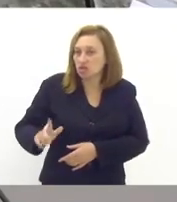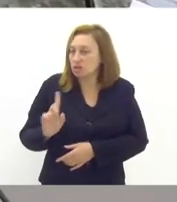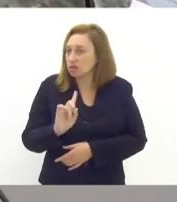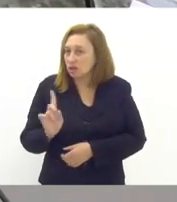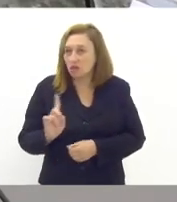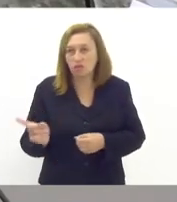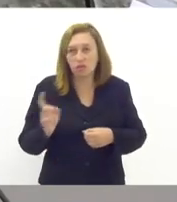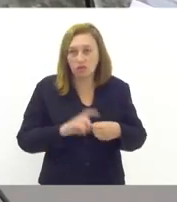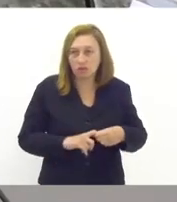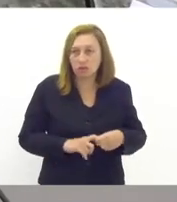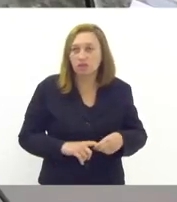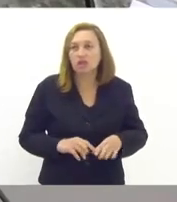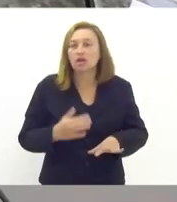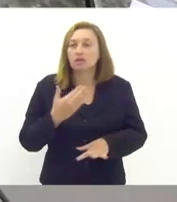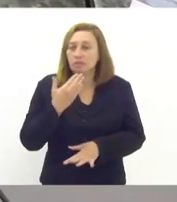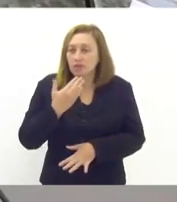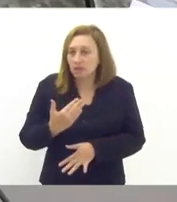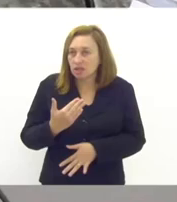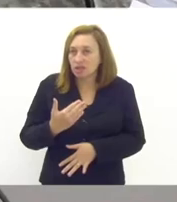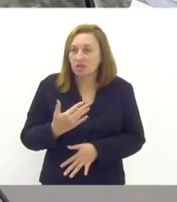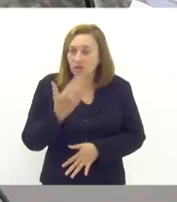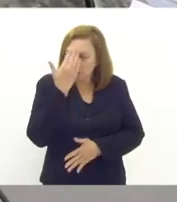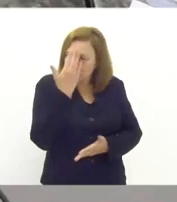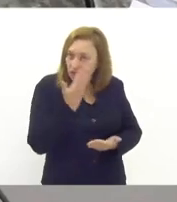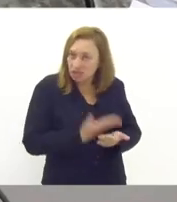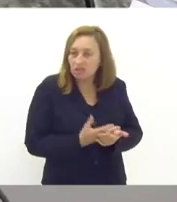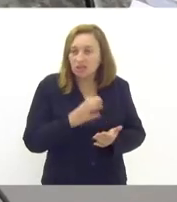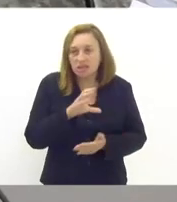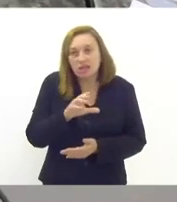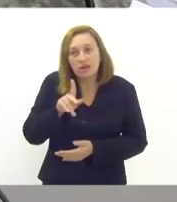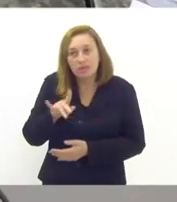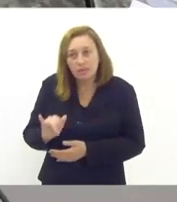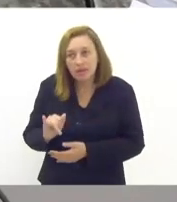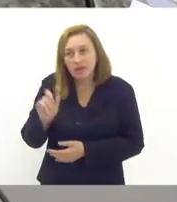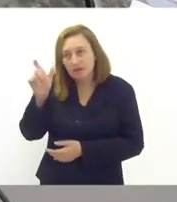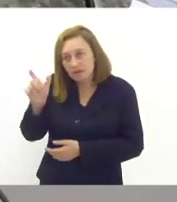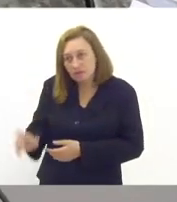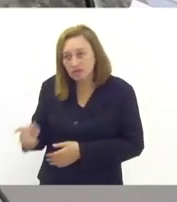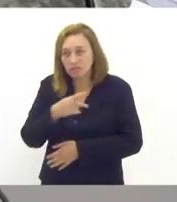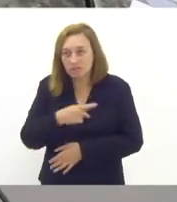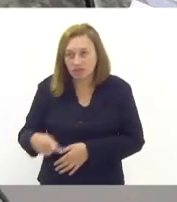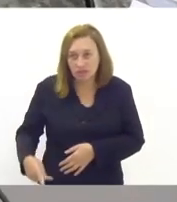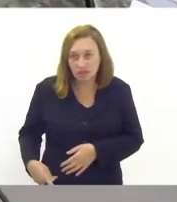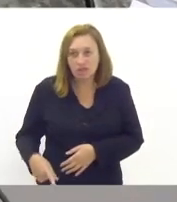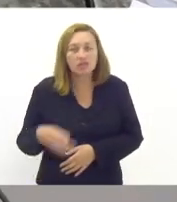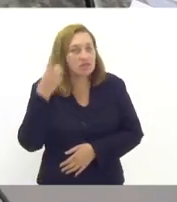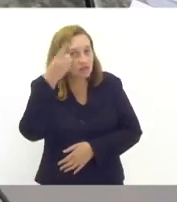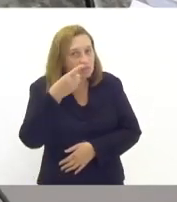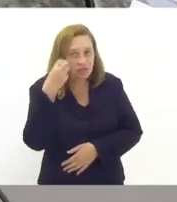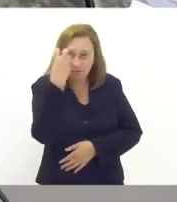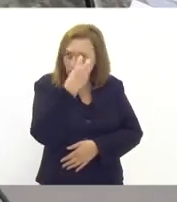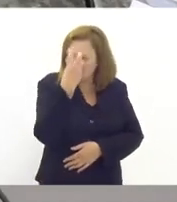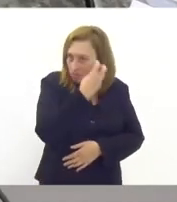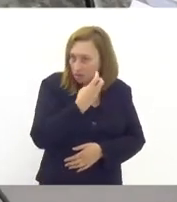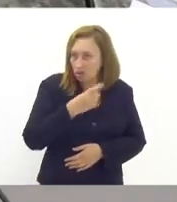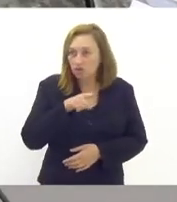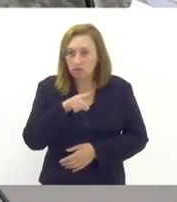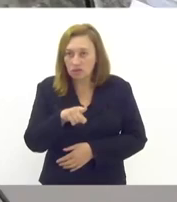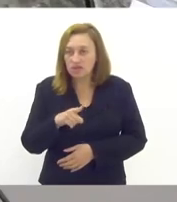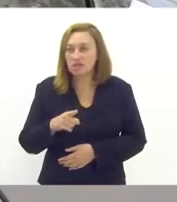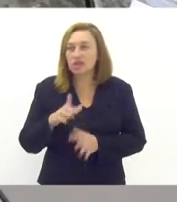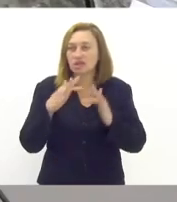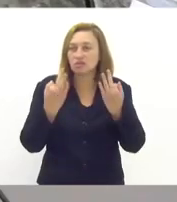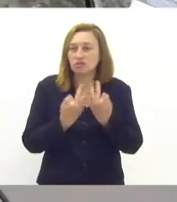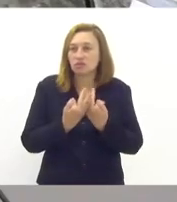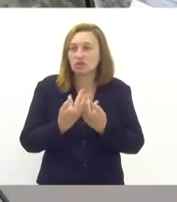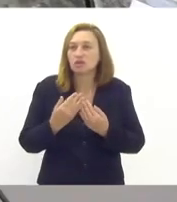pelo menos, da minha parte, acredito que dessa CPI, na figura da presidenta e da deputada Verônica Lima, você e sua família